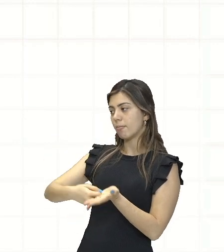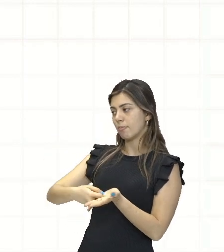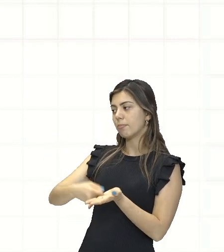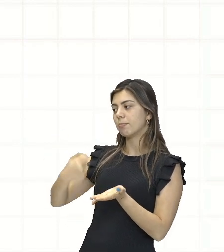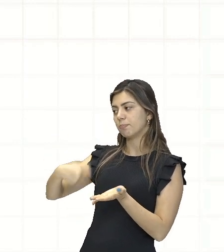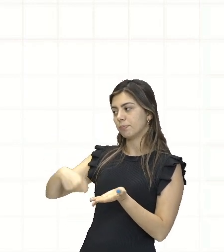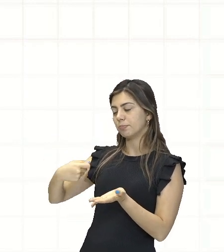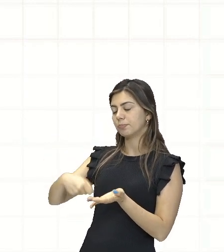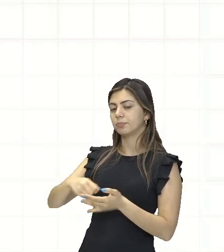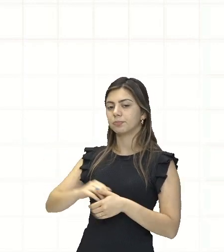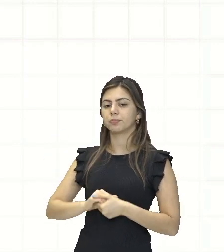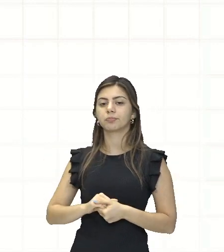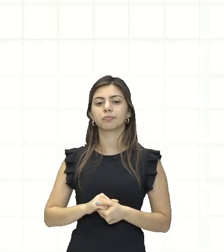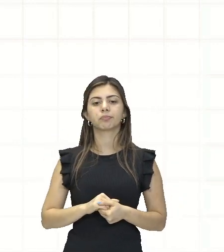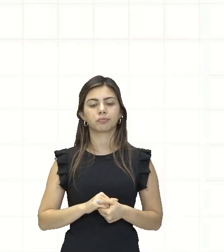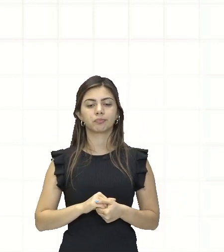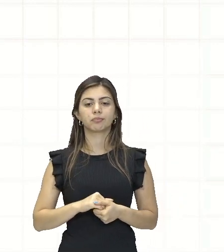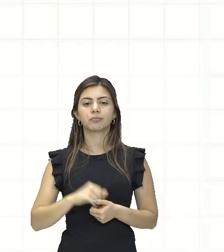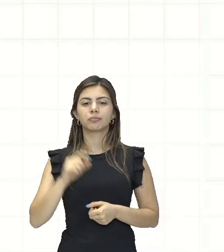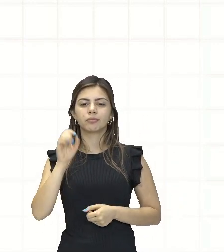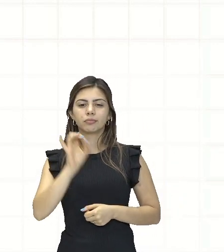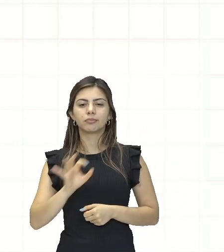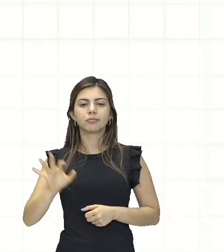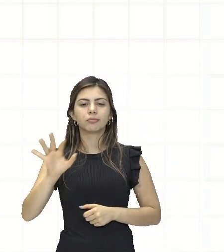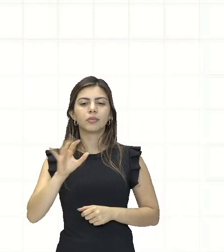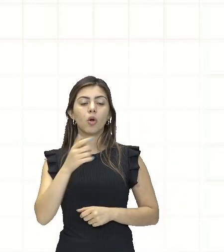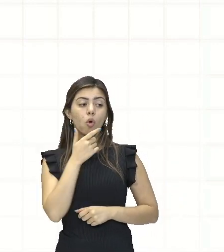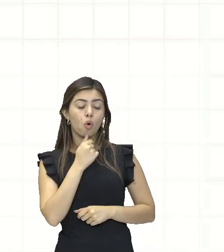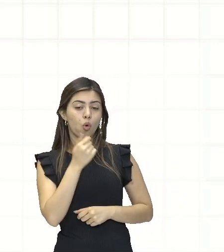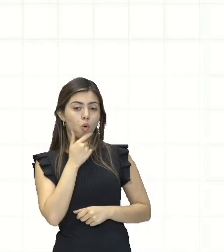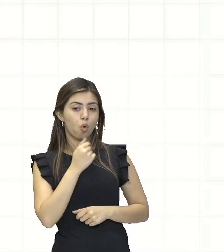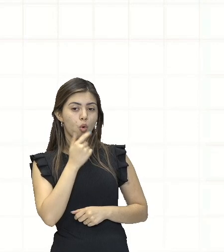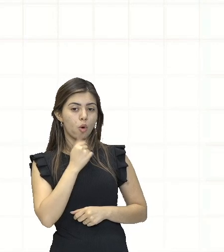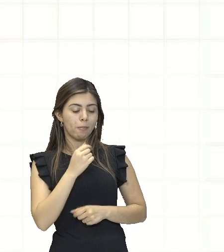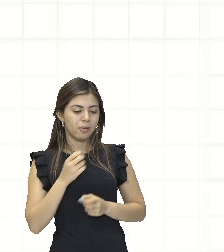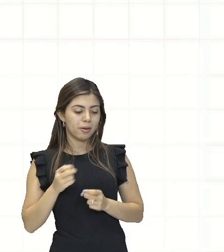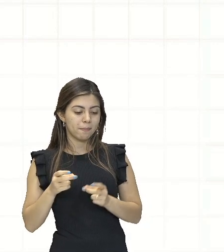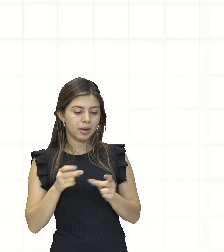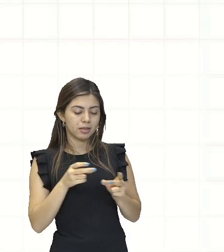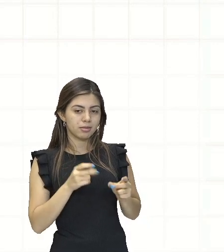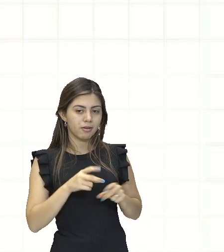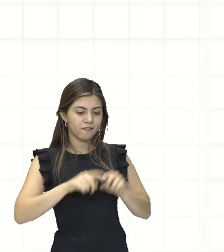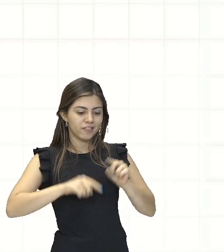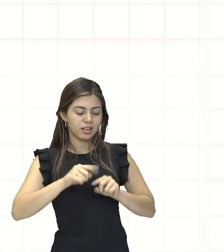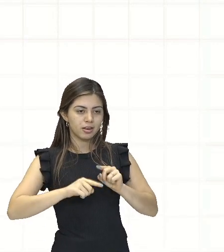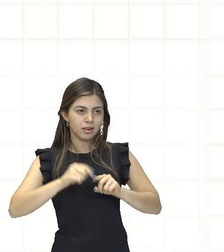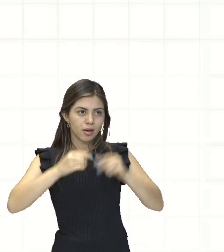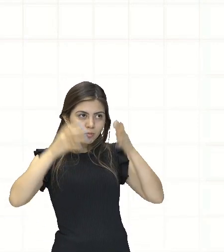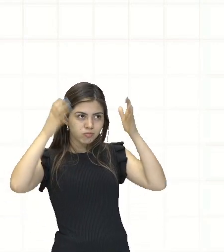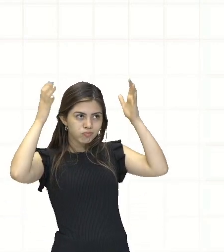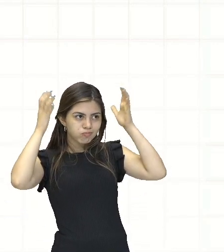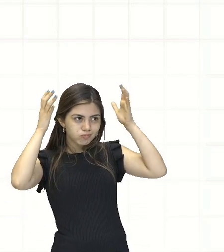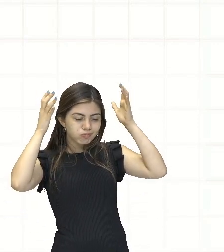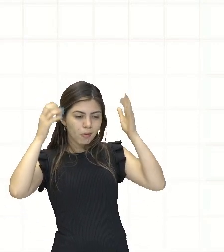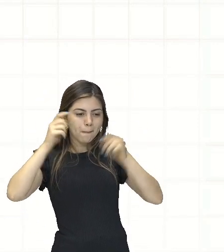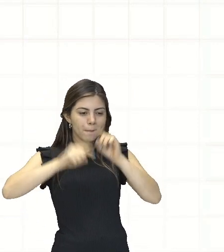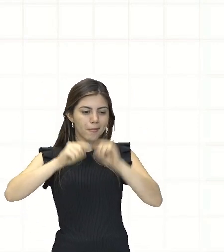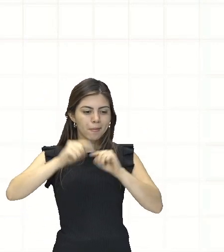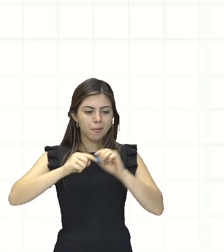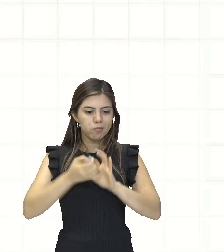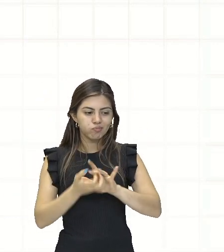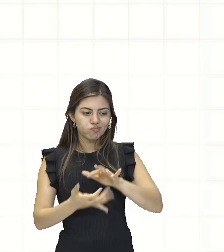alfandegárias. E do outro lado eu tenho um homem, né, um mercador com muitas coisas na cabeça, como se ele estivesse